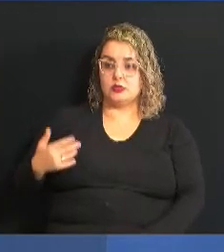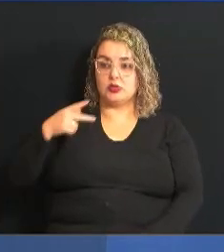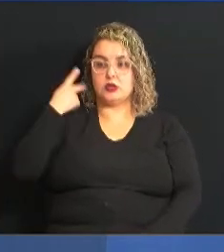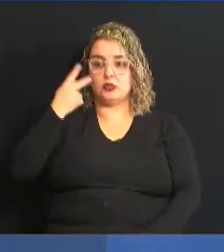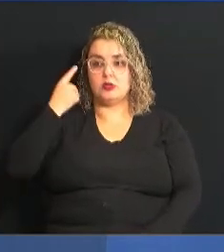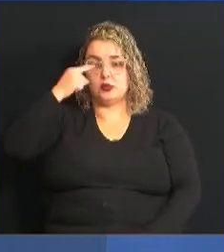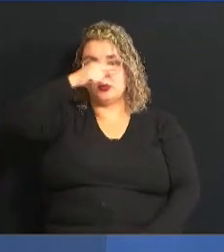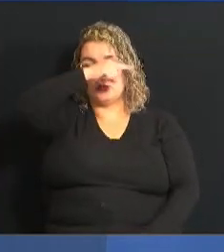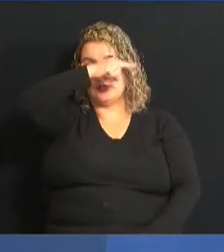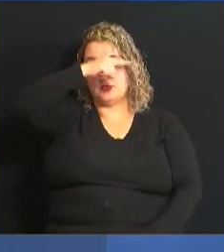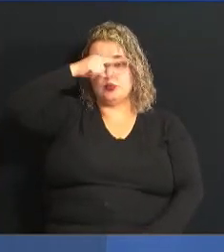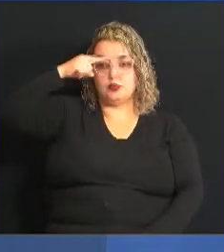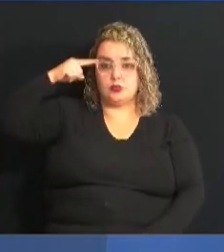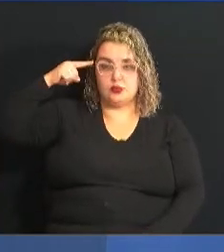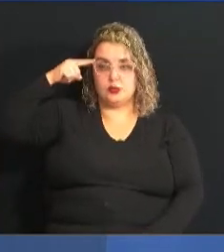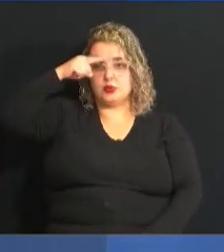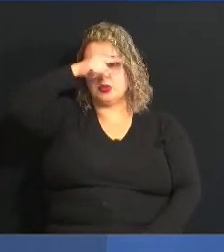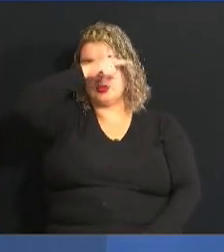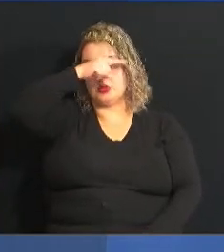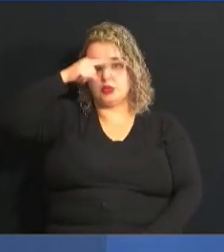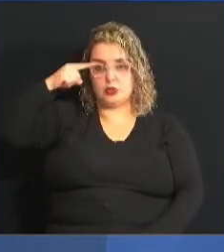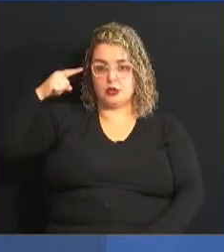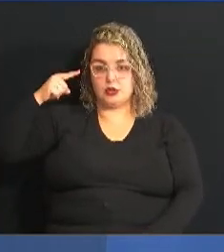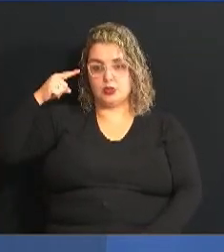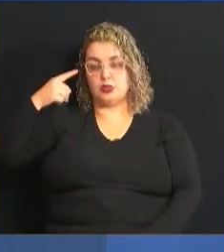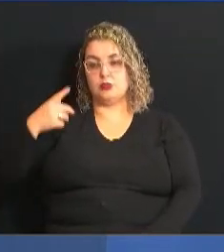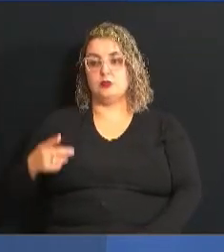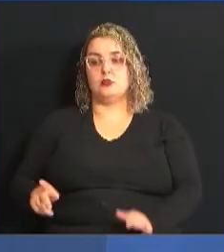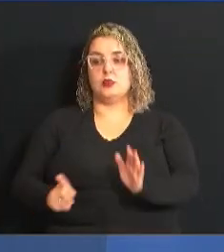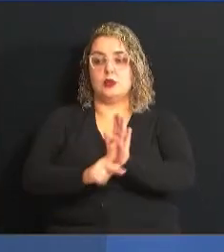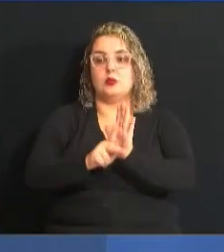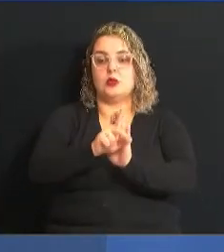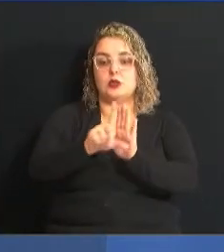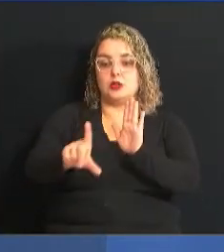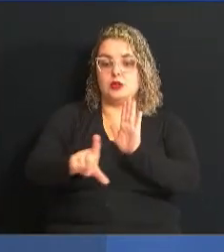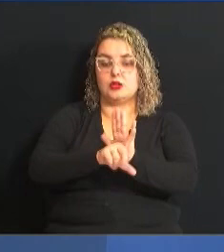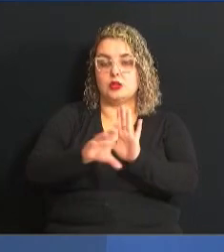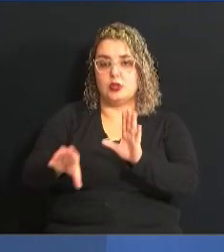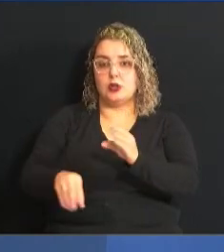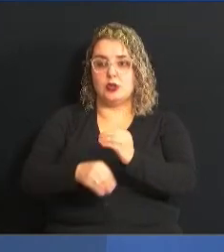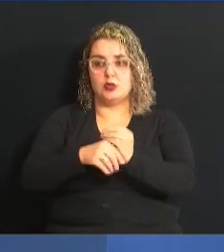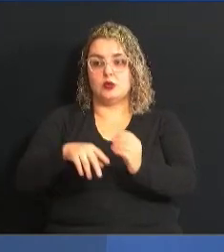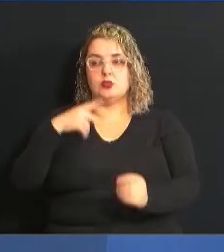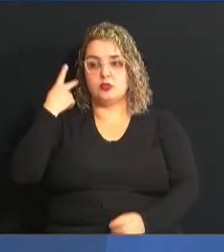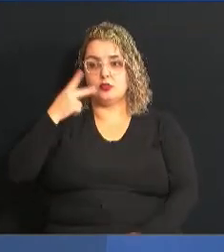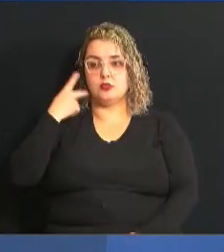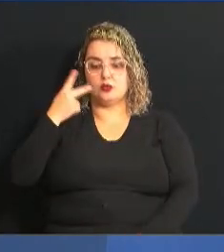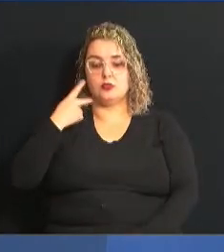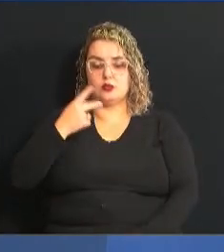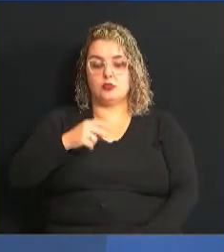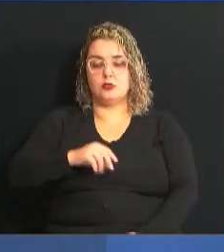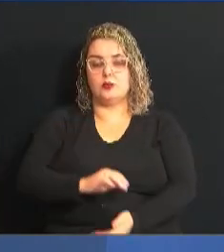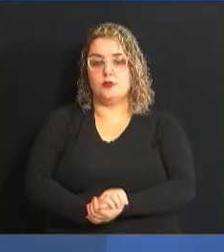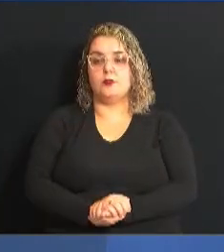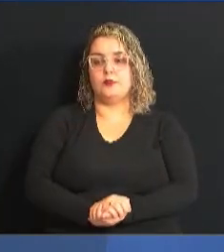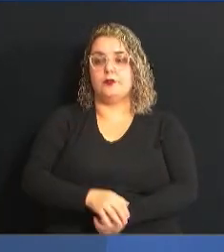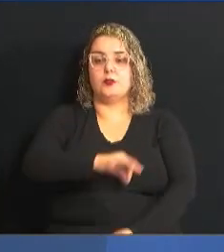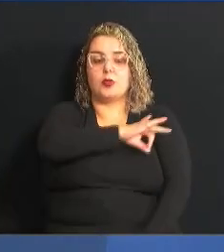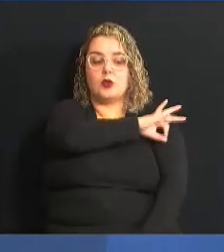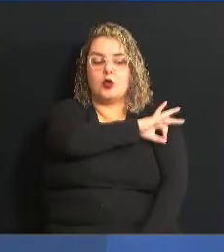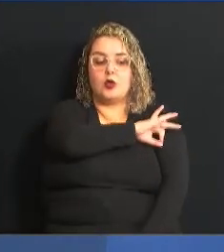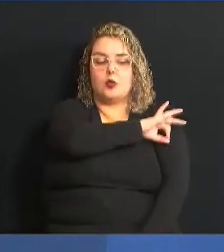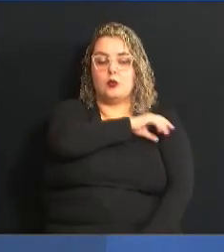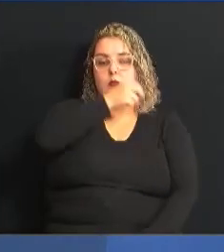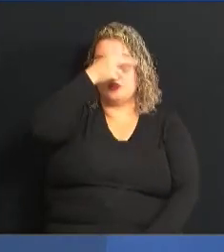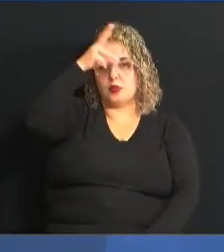Felipe Marquesi. Ela vai discutir o projeto de lei complementar de autoria do prefeito que trata do prêmio por atingimento de